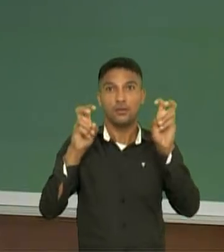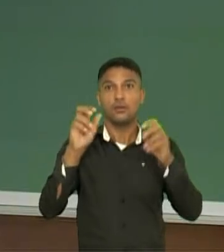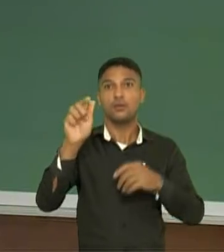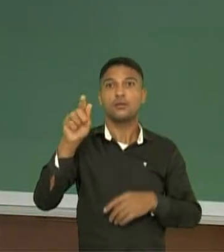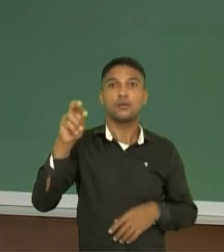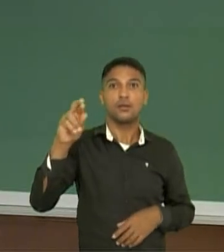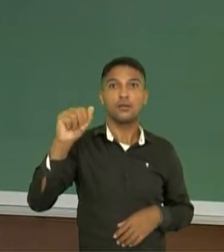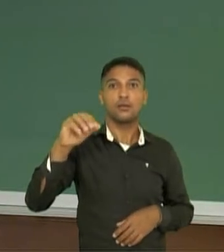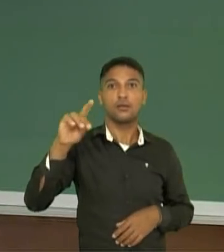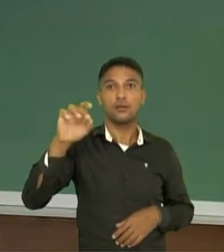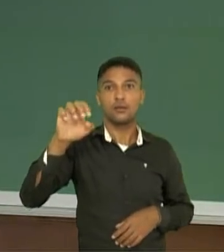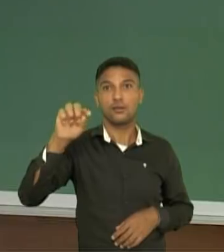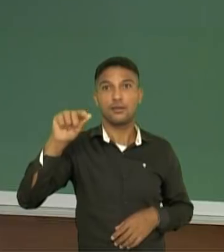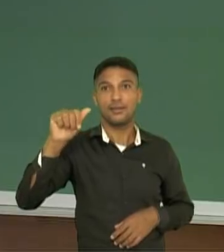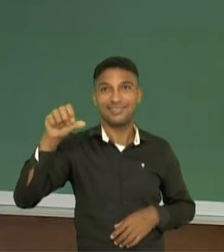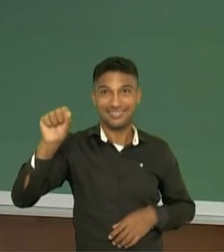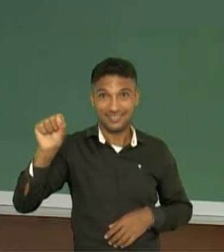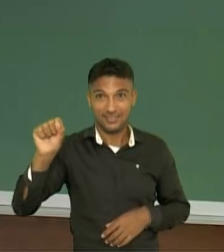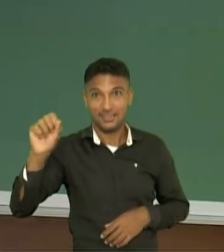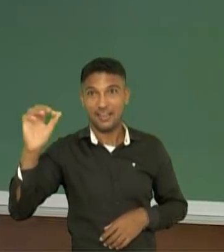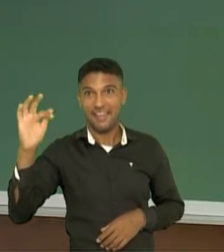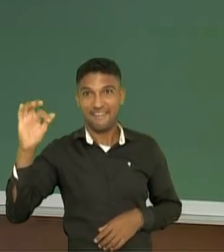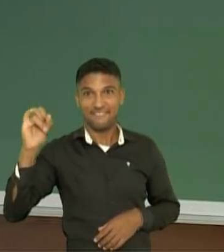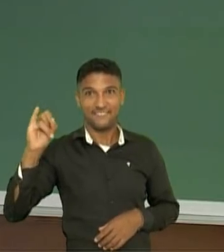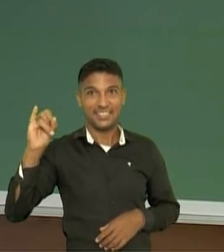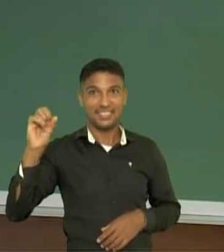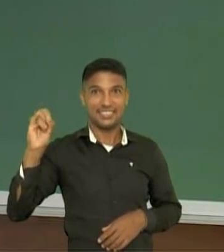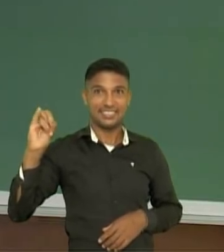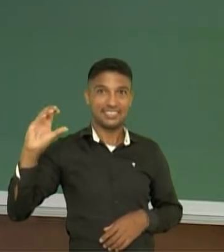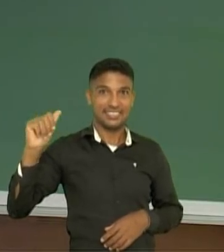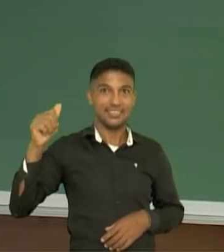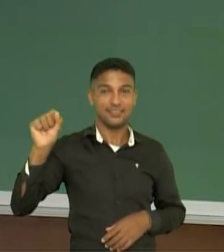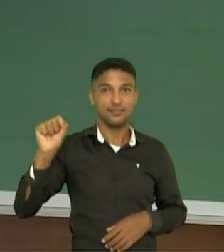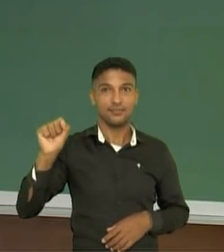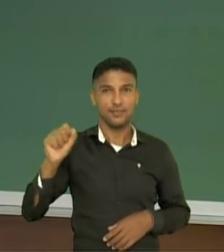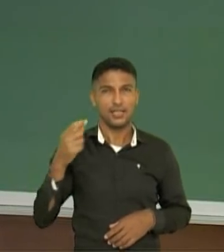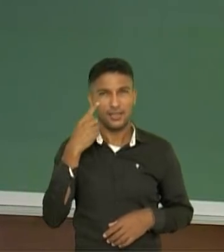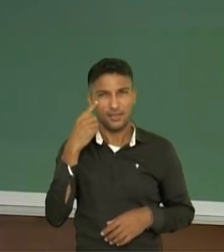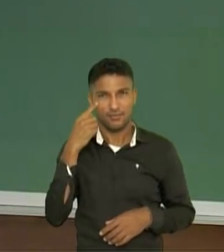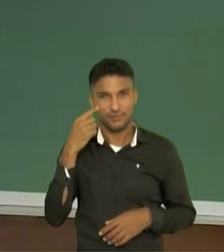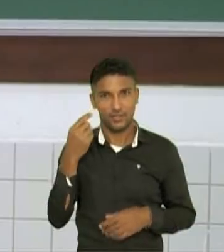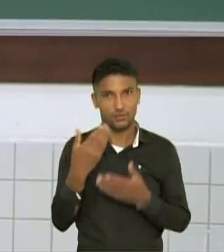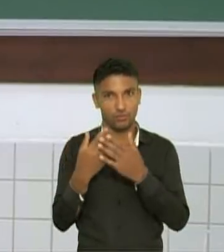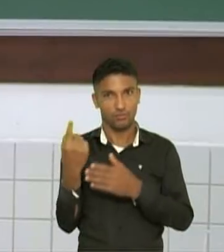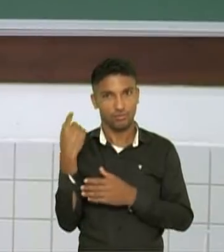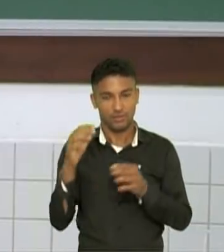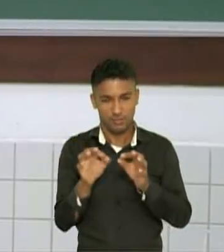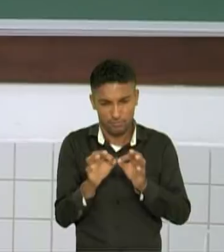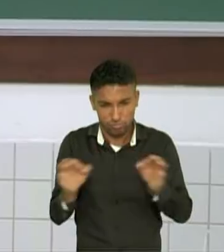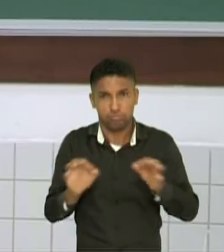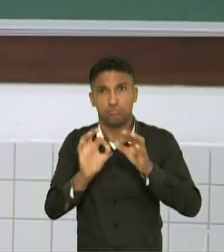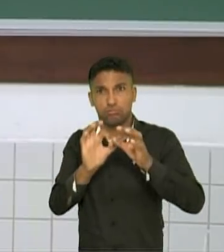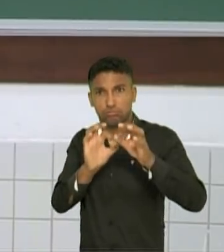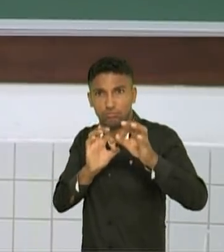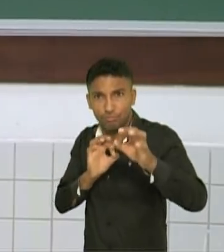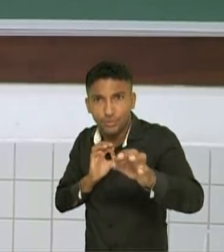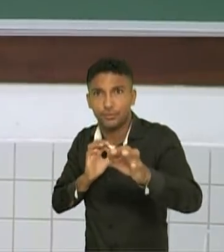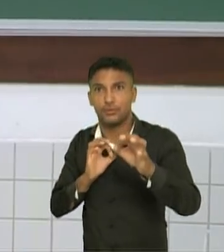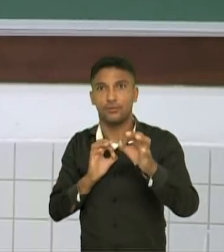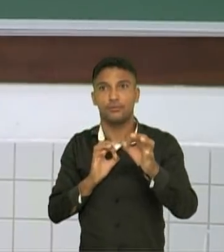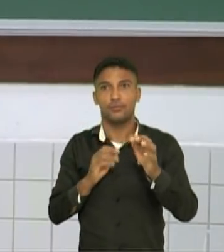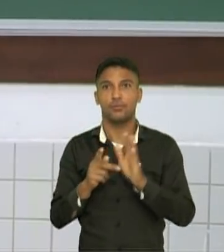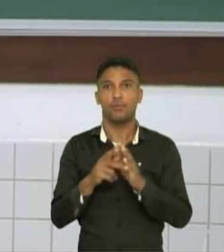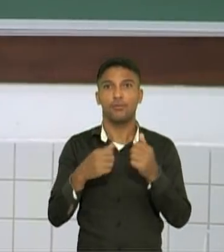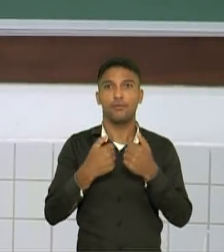Dá uma continuidade sobre aquilo que a gente já viu na aula anterior. Beleza, meus amados? Tudo certo com vocês? Tudo de